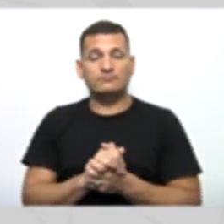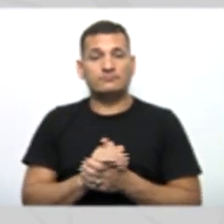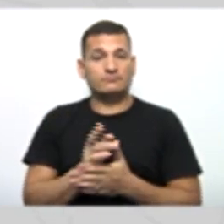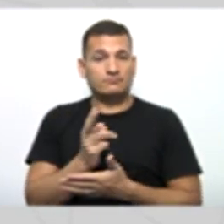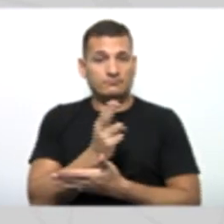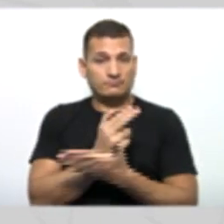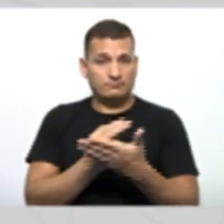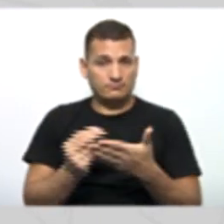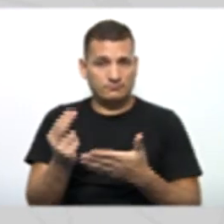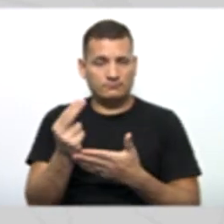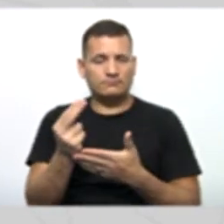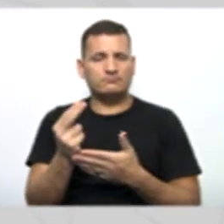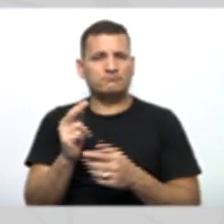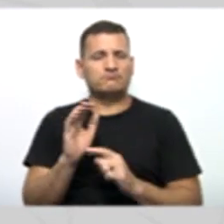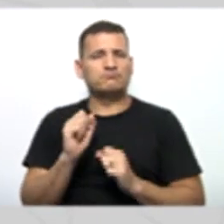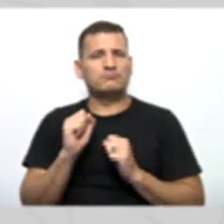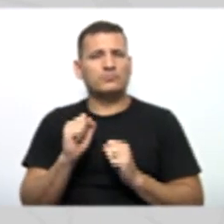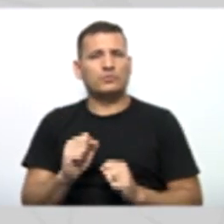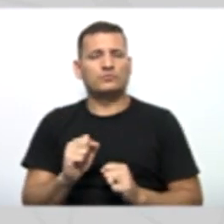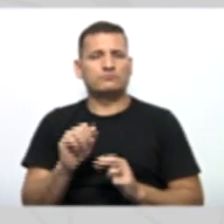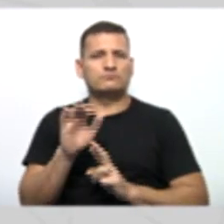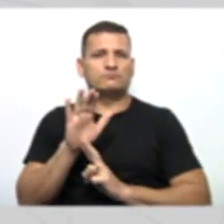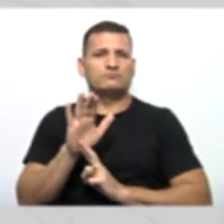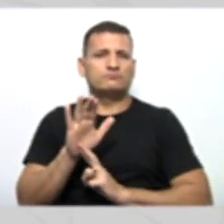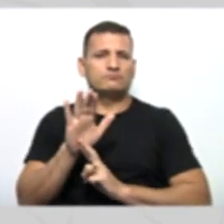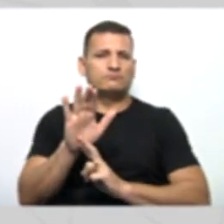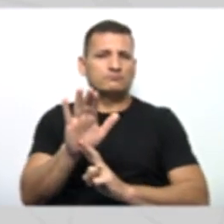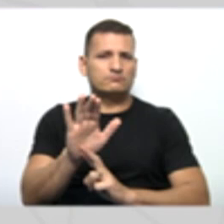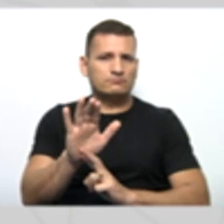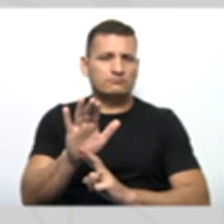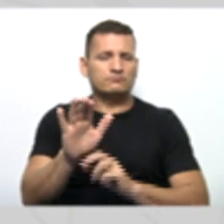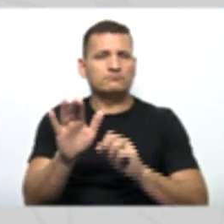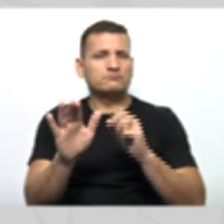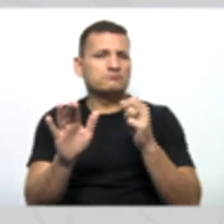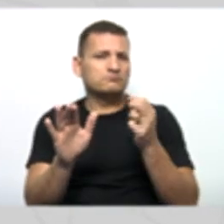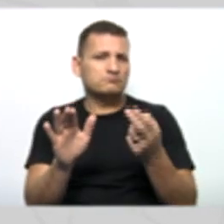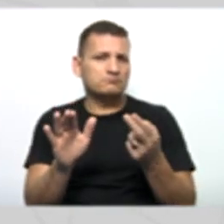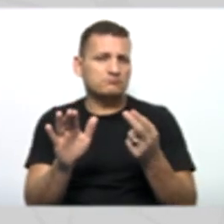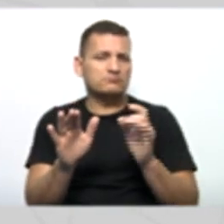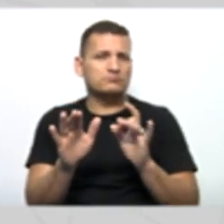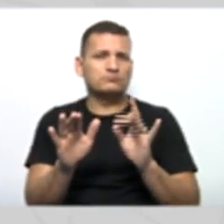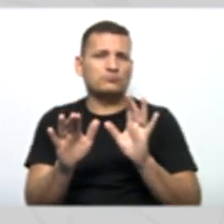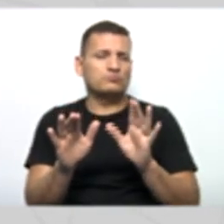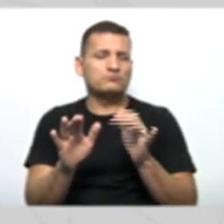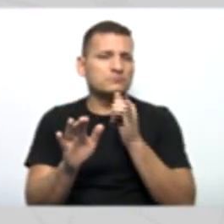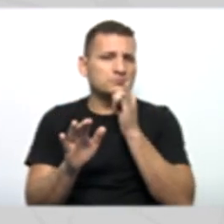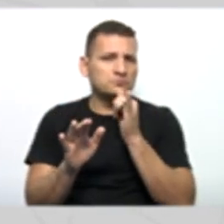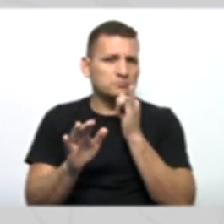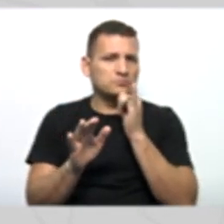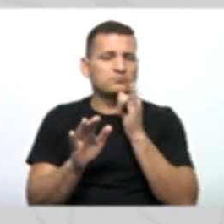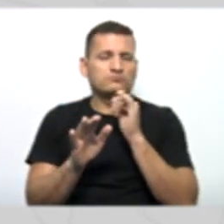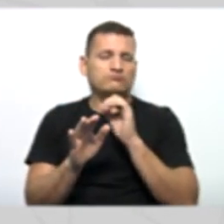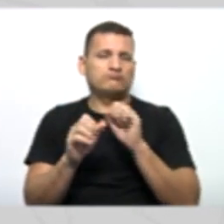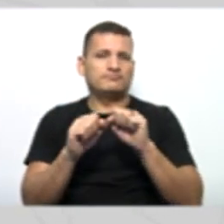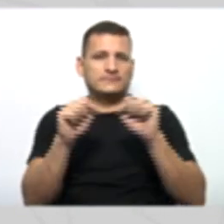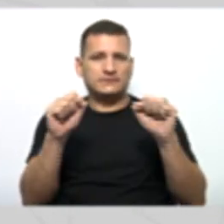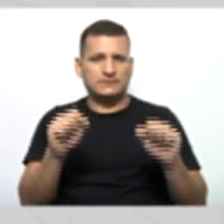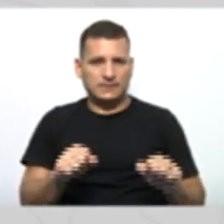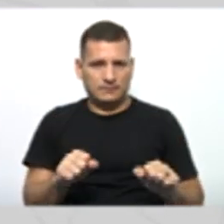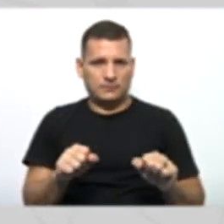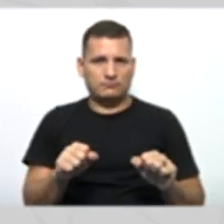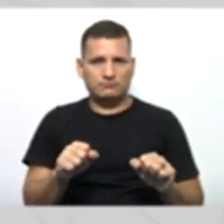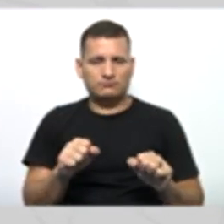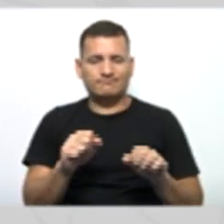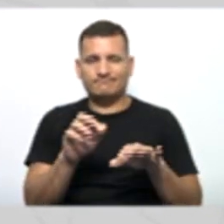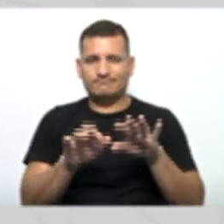representar parte ou apenas um ponto de vista de um sistema, no caso, um sistema em